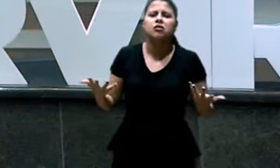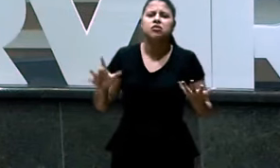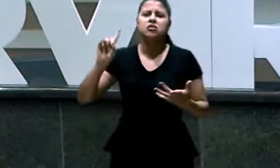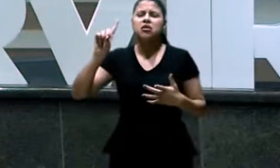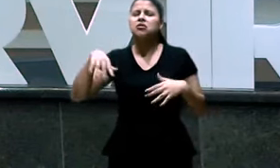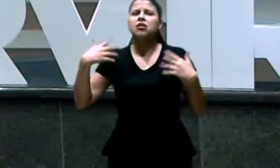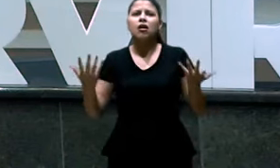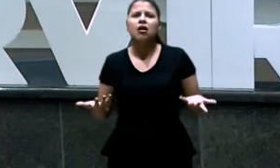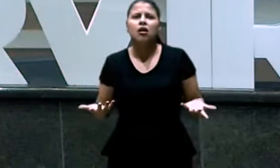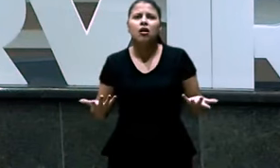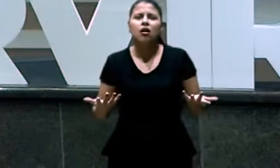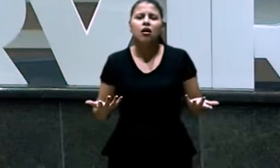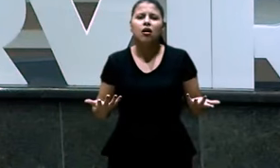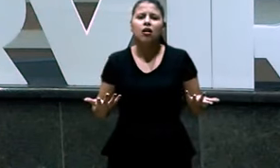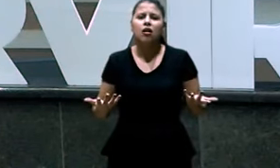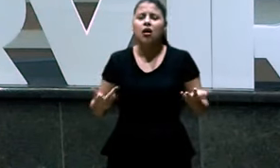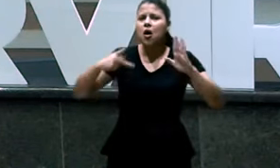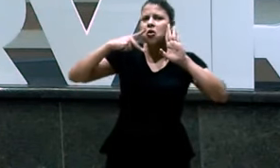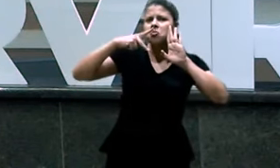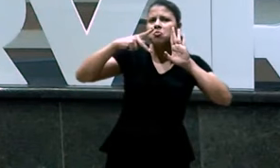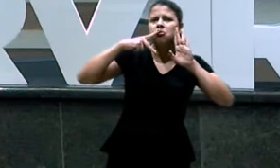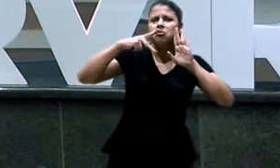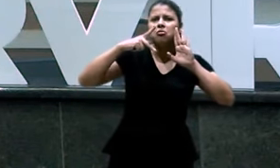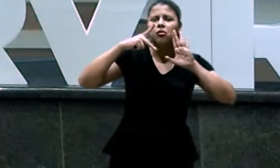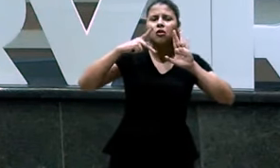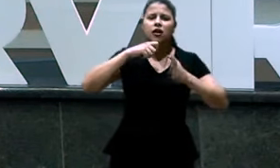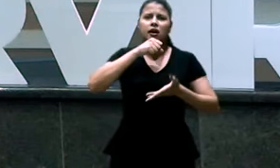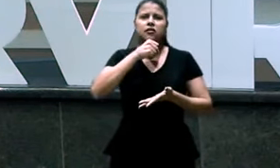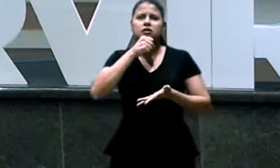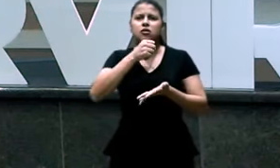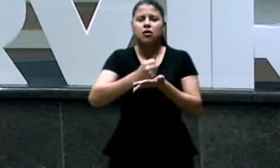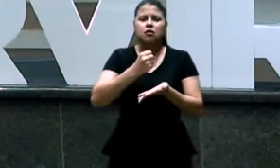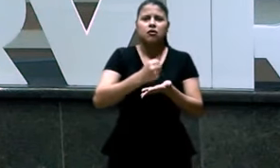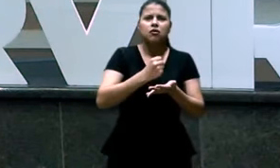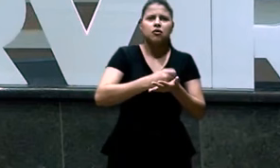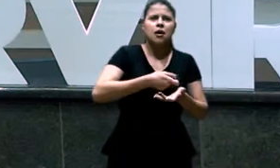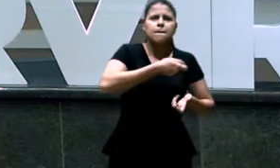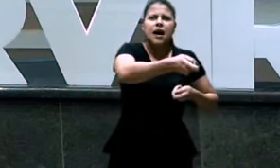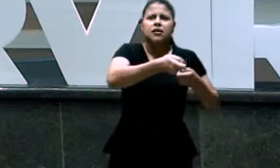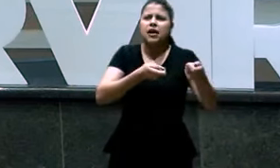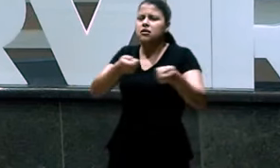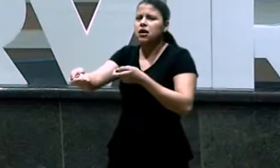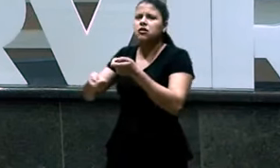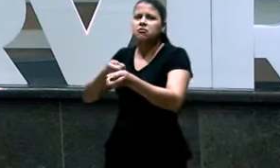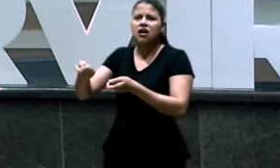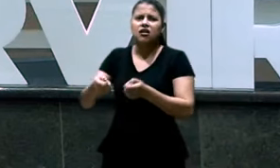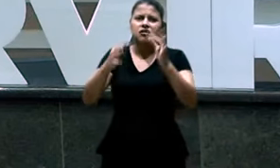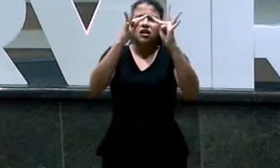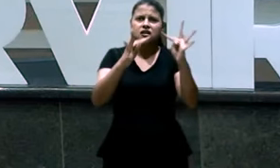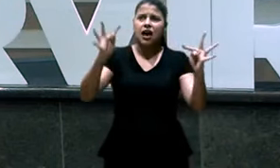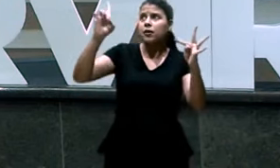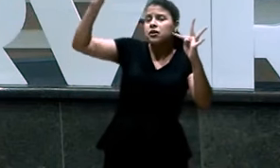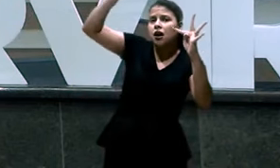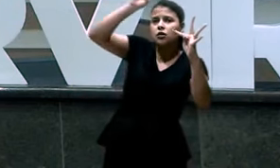lá, mataram o último profeta veterotestamentário. Deus mudou de endereço. Se o